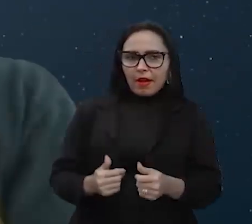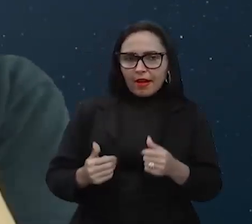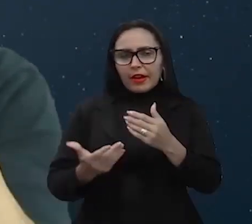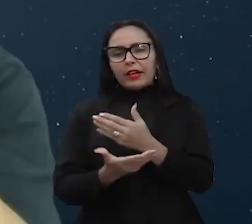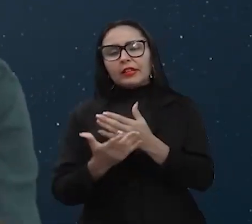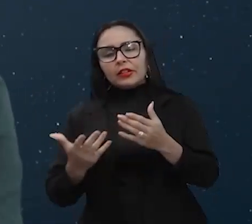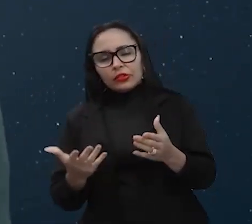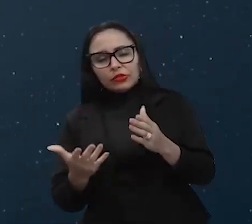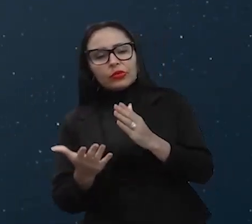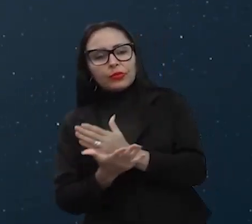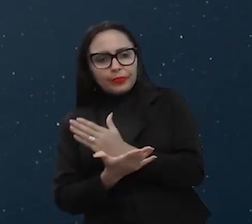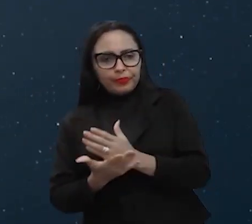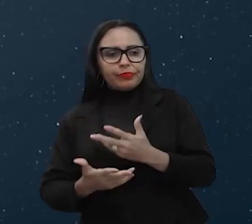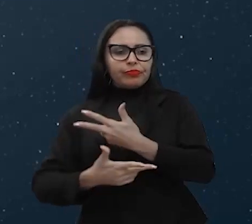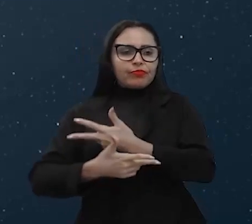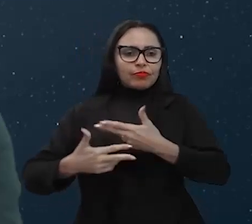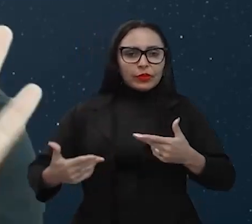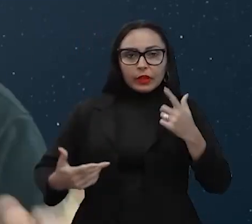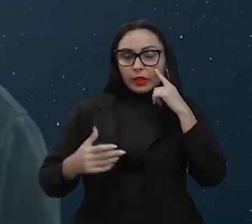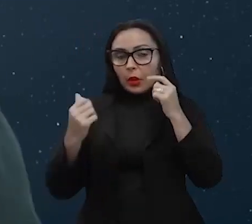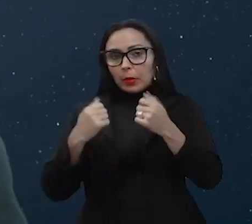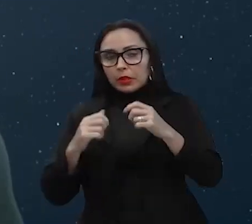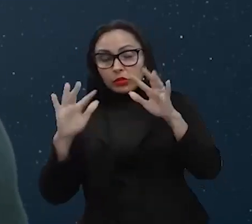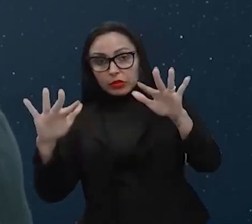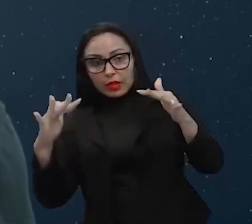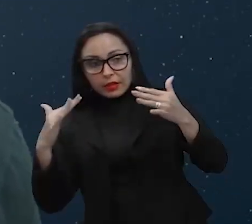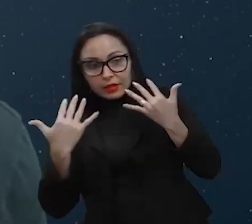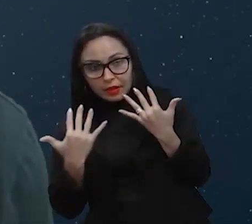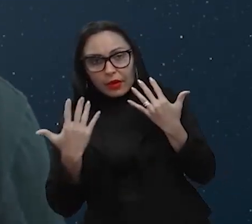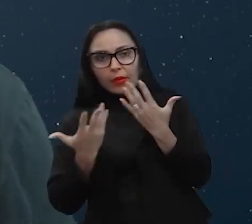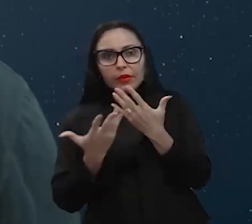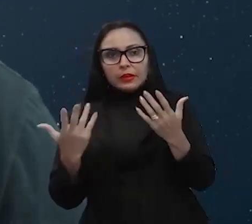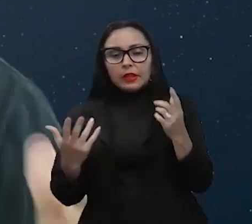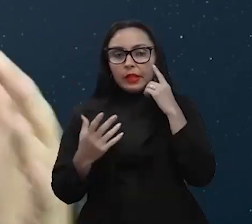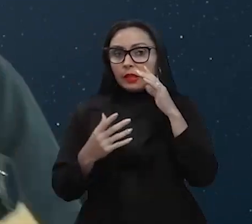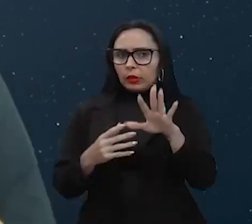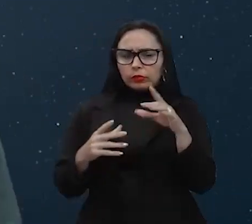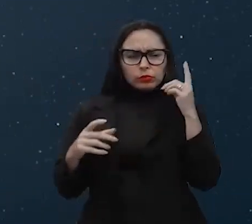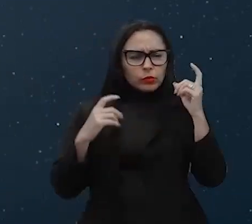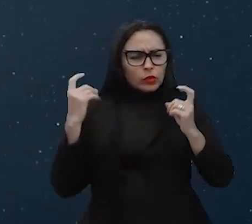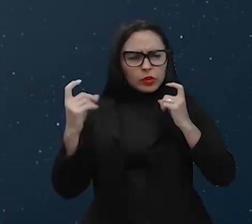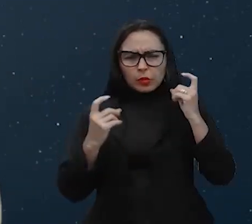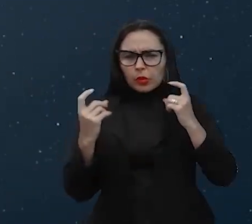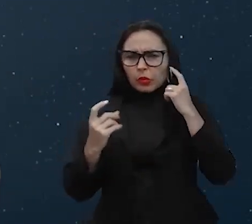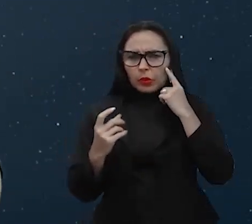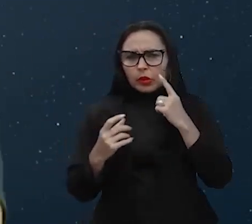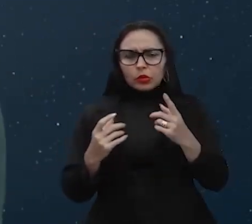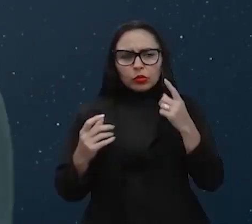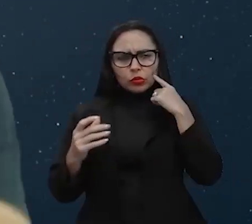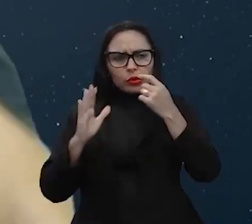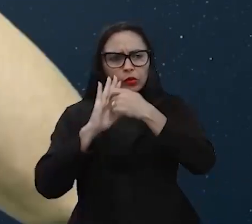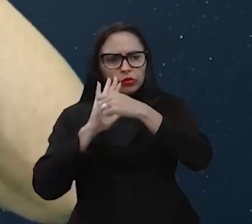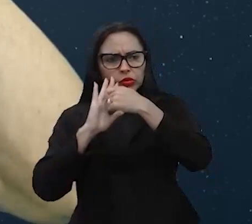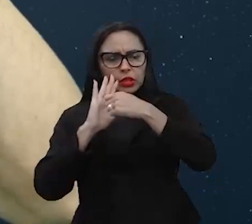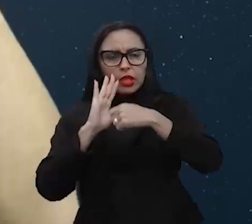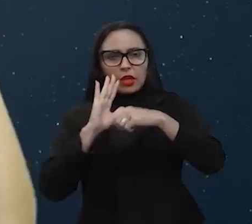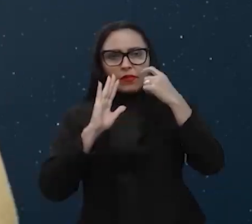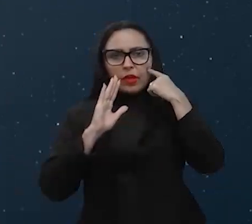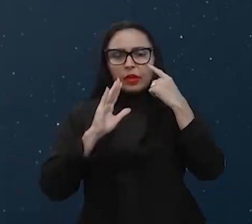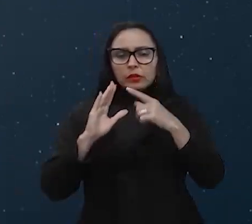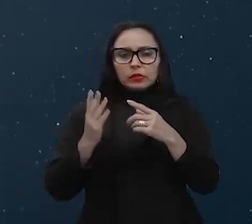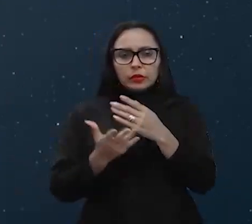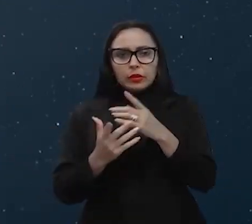na biologia. Por isso que eu preciso de toda a atenção. E assim, não se preocupem que tudo que eu escrever no quadro, depois